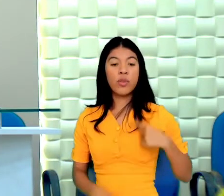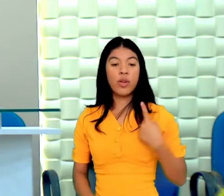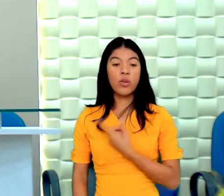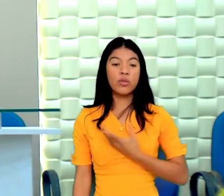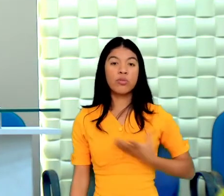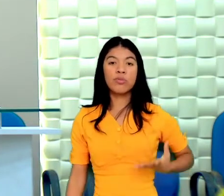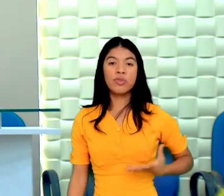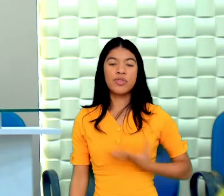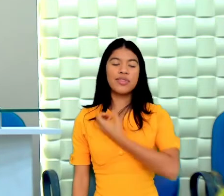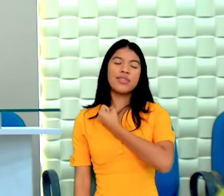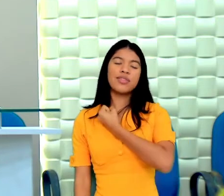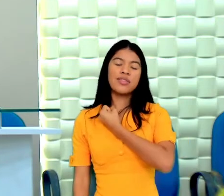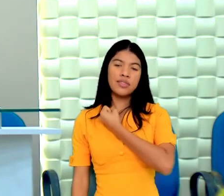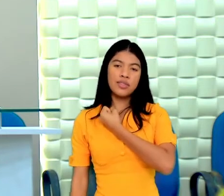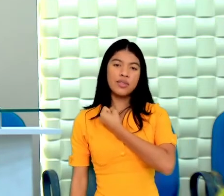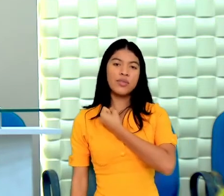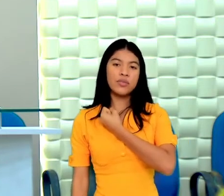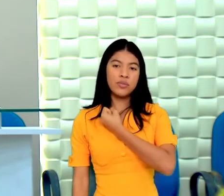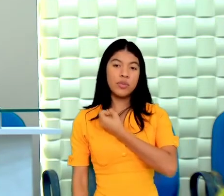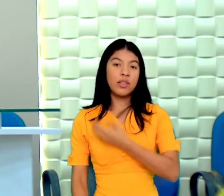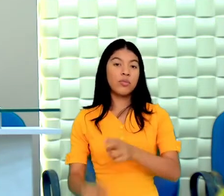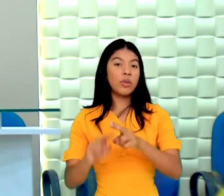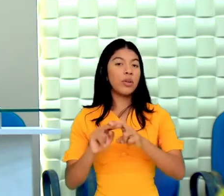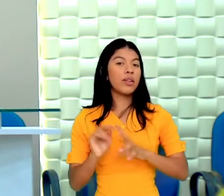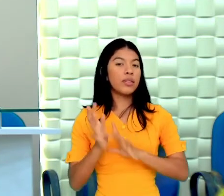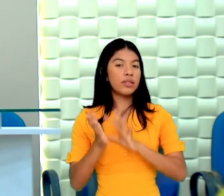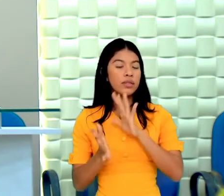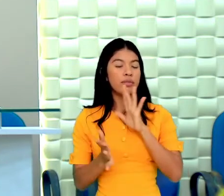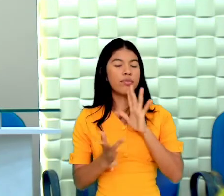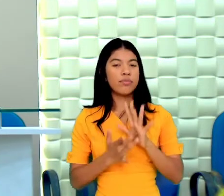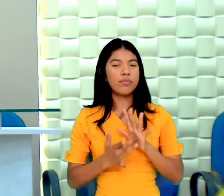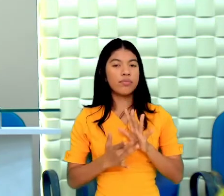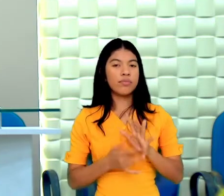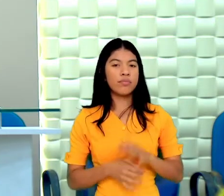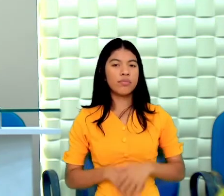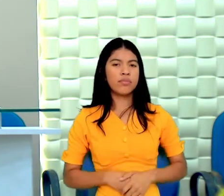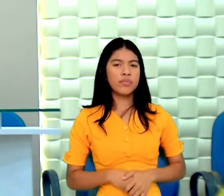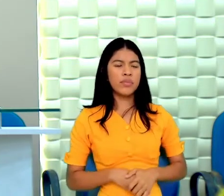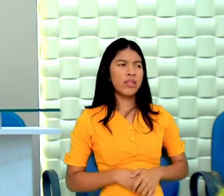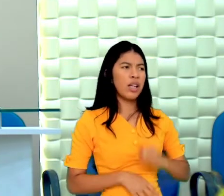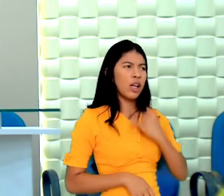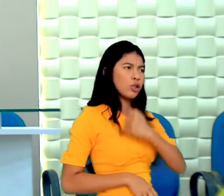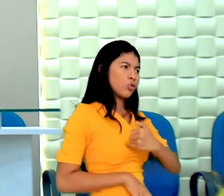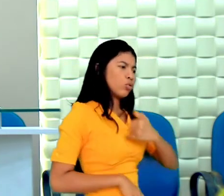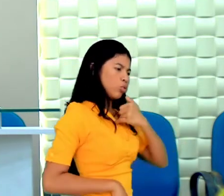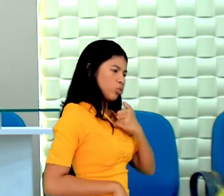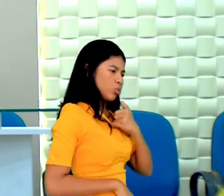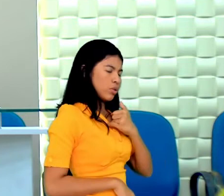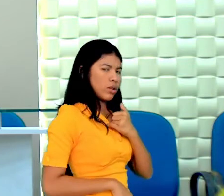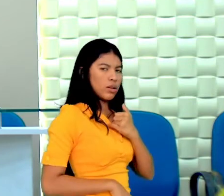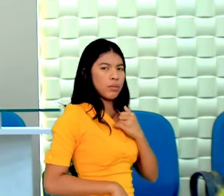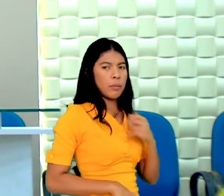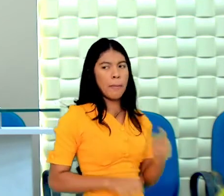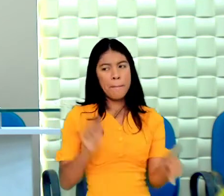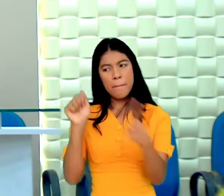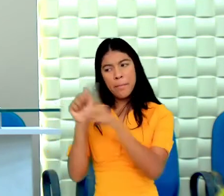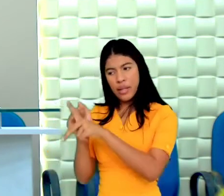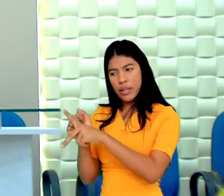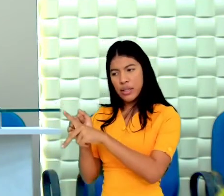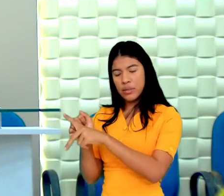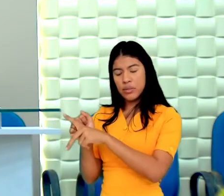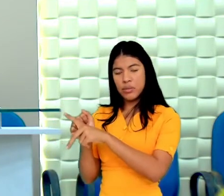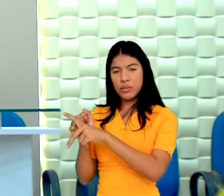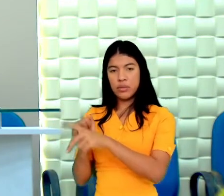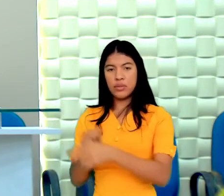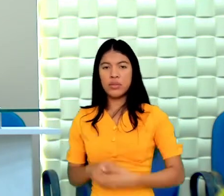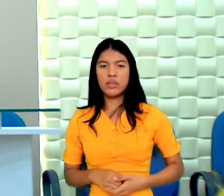da ira por meio dele. Não é por meio de João, não é por meio de Pedro, não é por meio